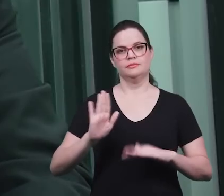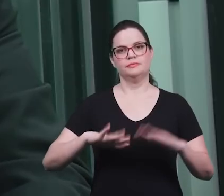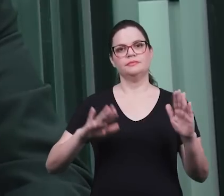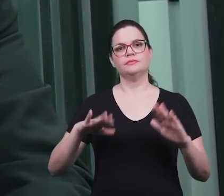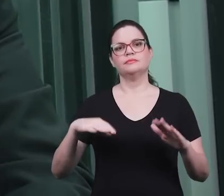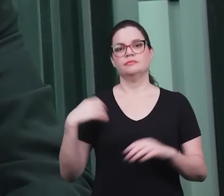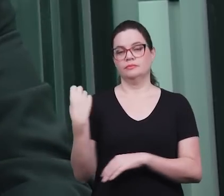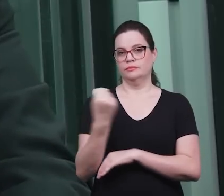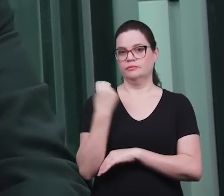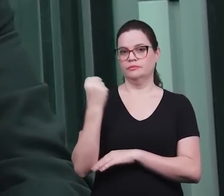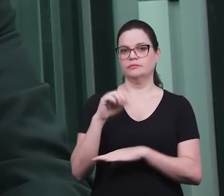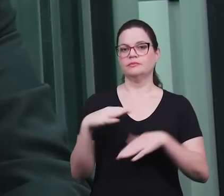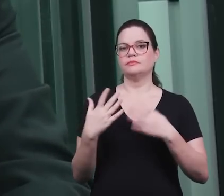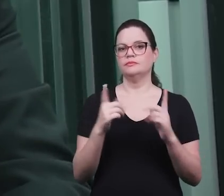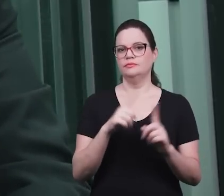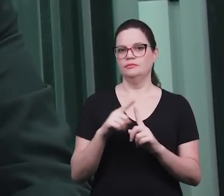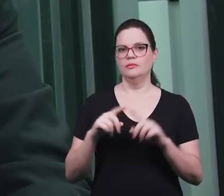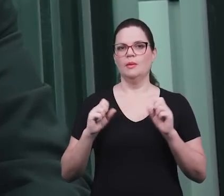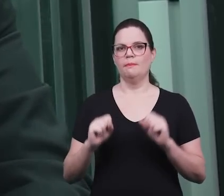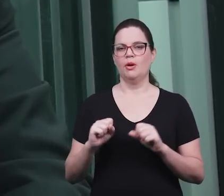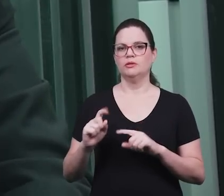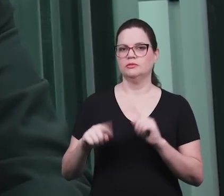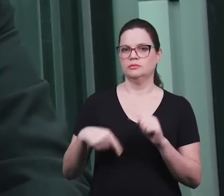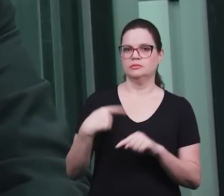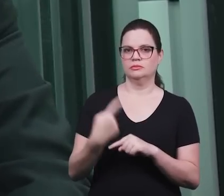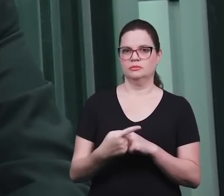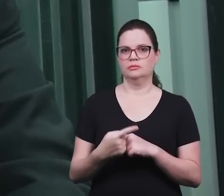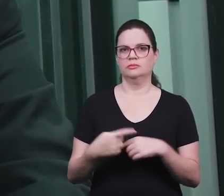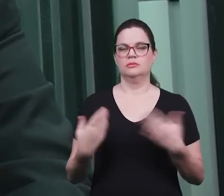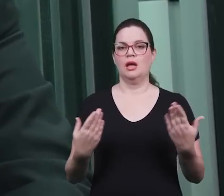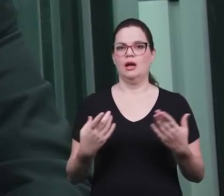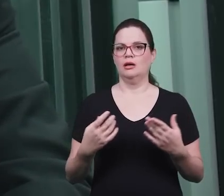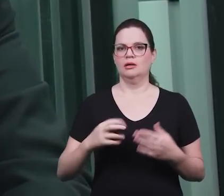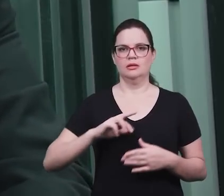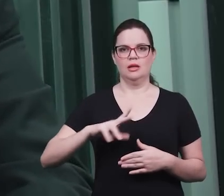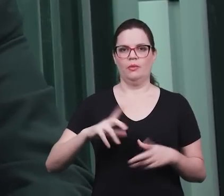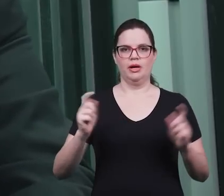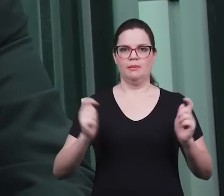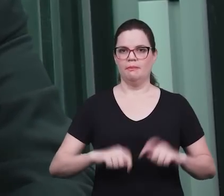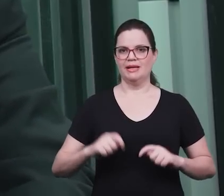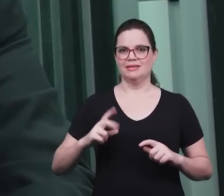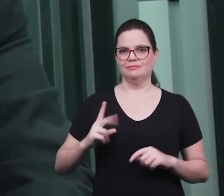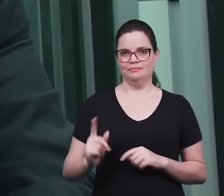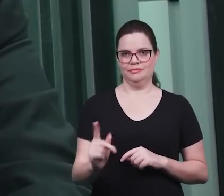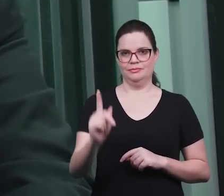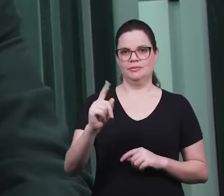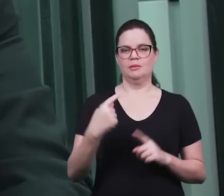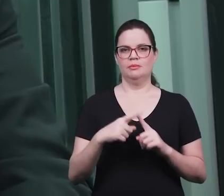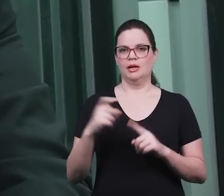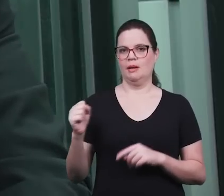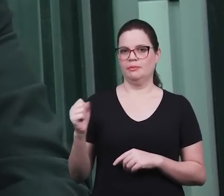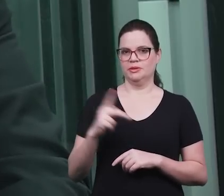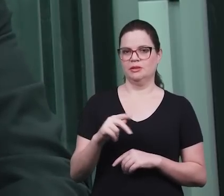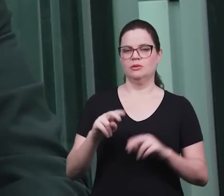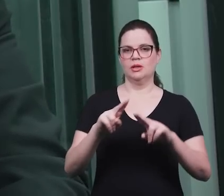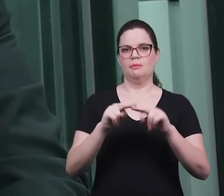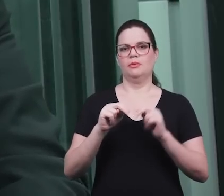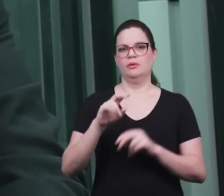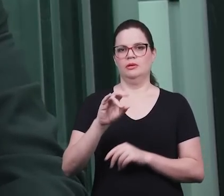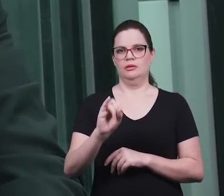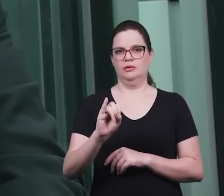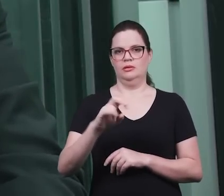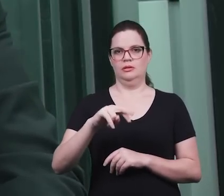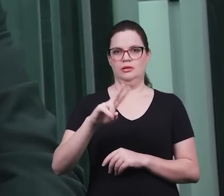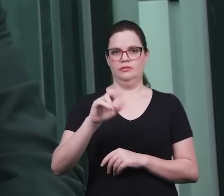realmente da lesão, ele pode evoluir para uma incapacidade permanente, que é a antiga aposentadoria por invalidez, né?